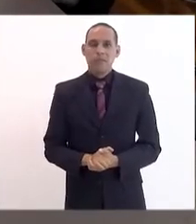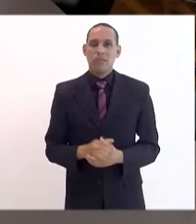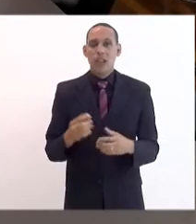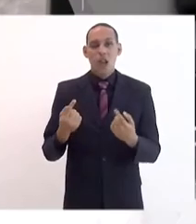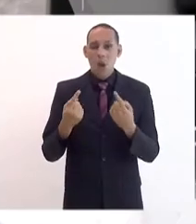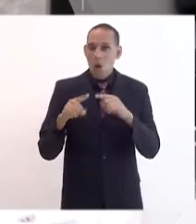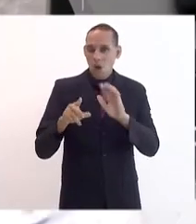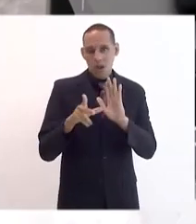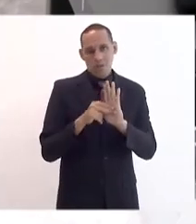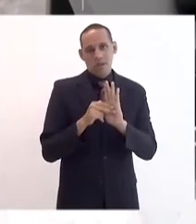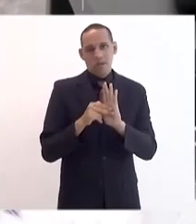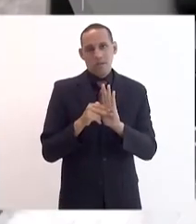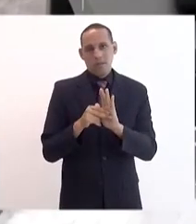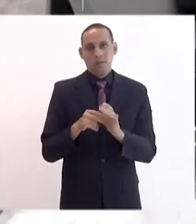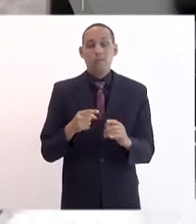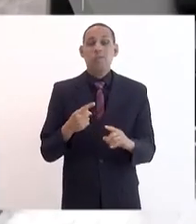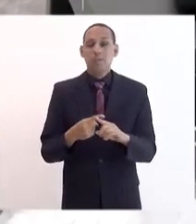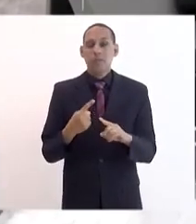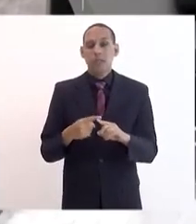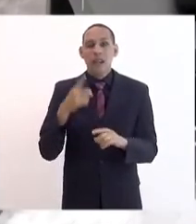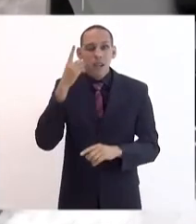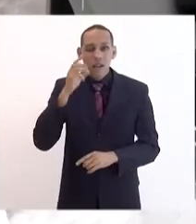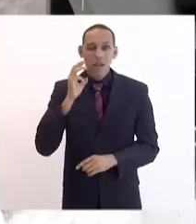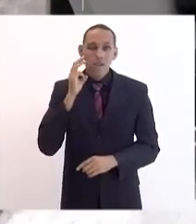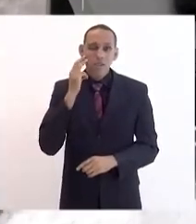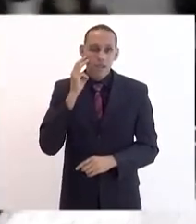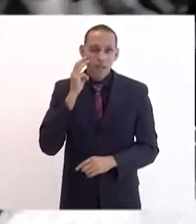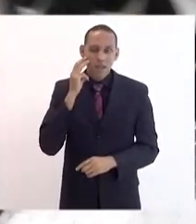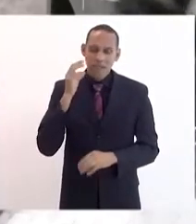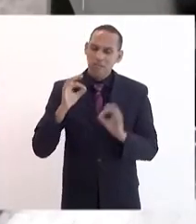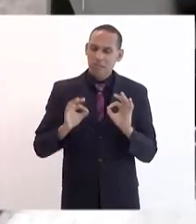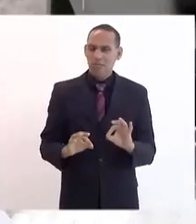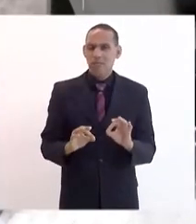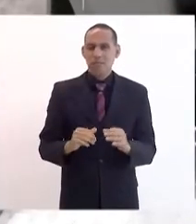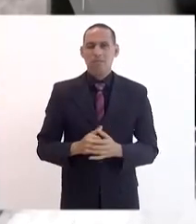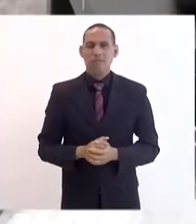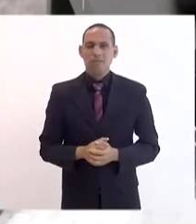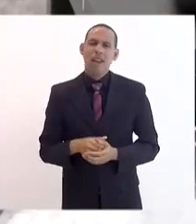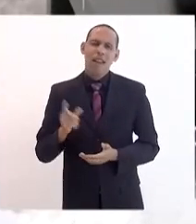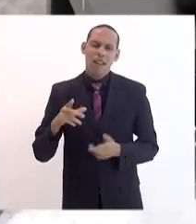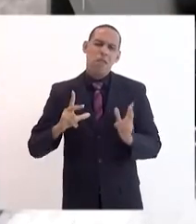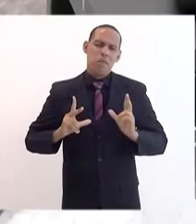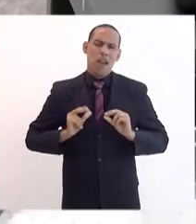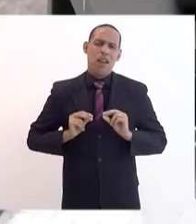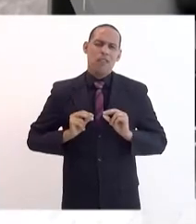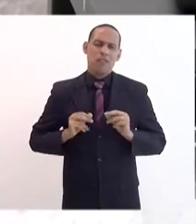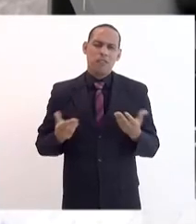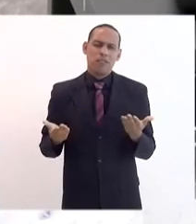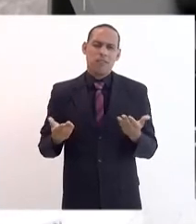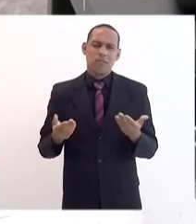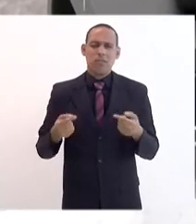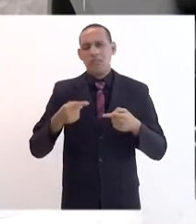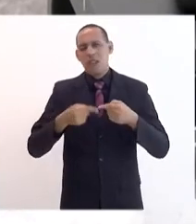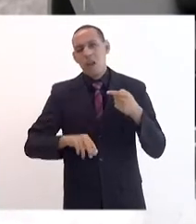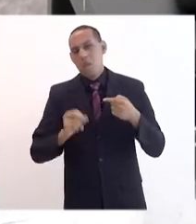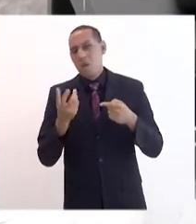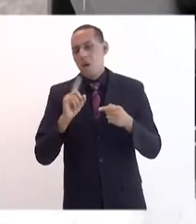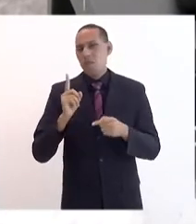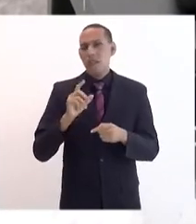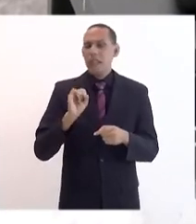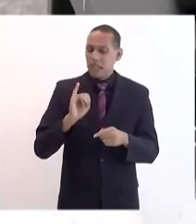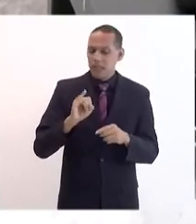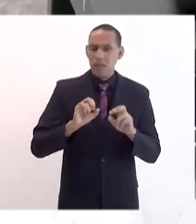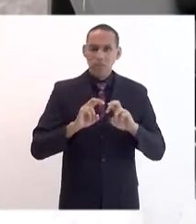contrário às emendas. Porque o deputado Valdec tem razão. Eu agradeço. É uma questão de mérito, a gente derruba ou não. Quem concordar no